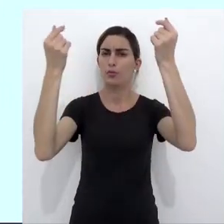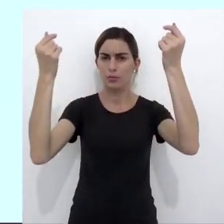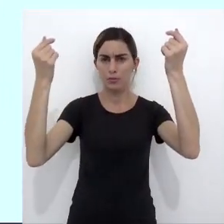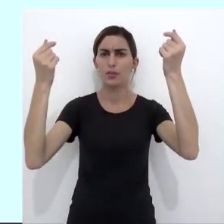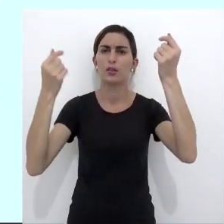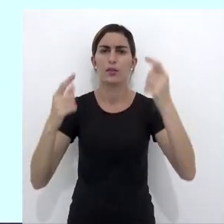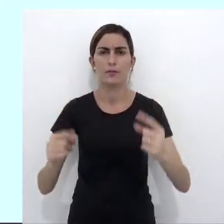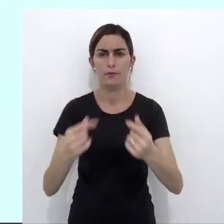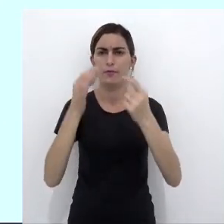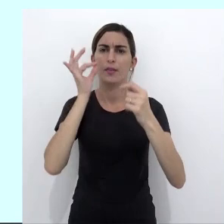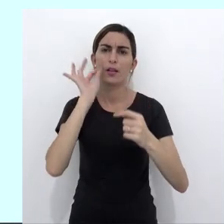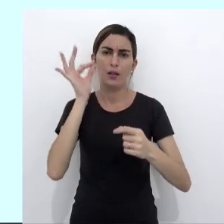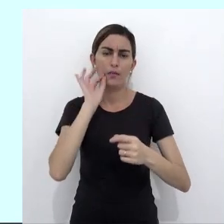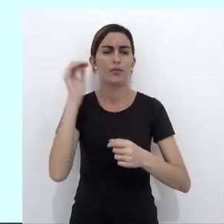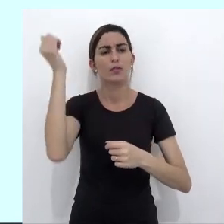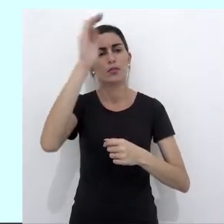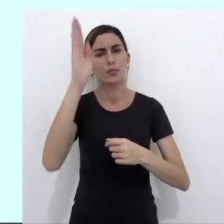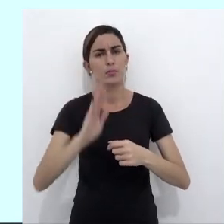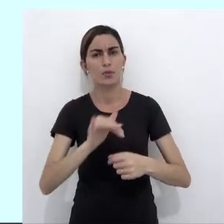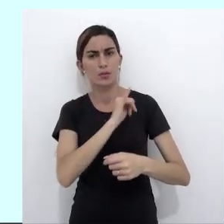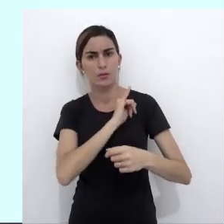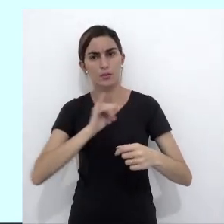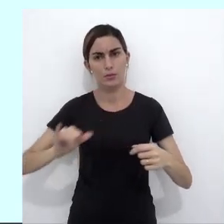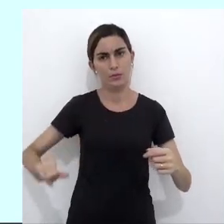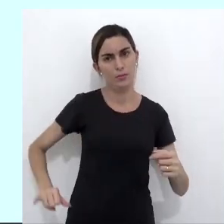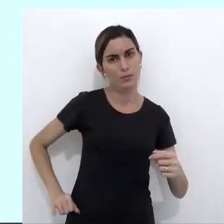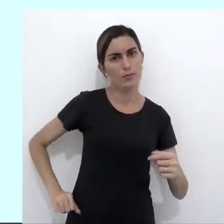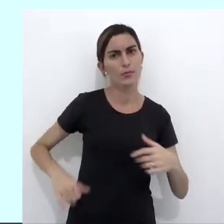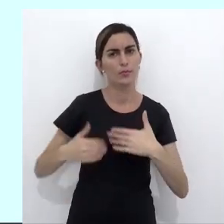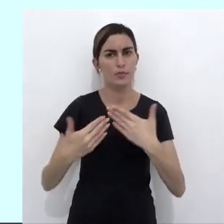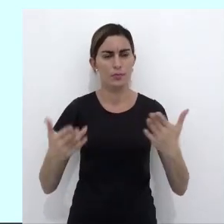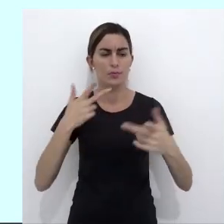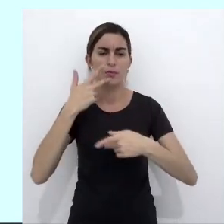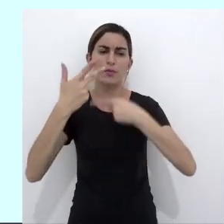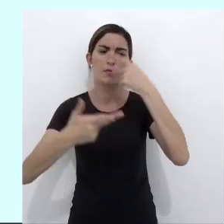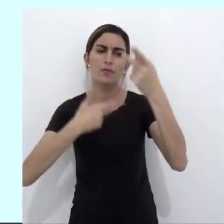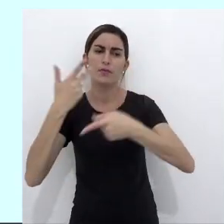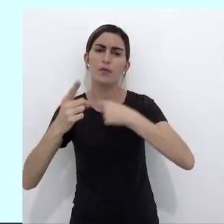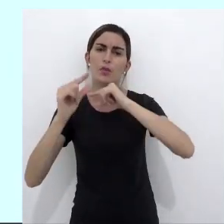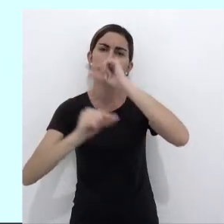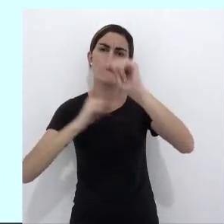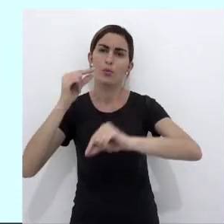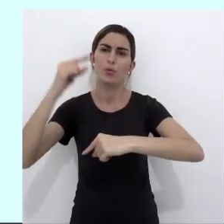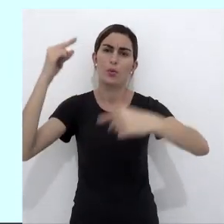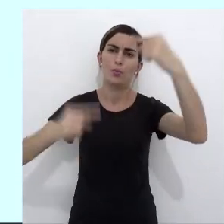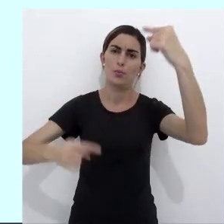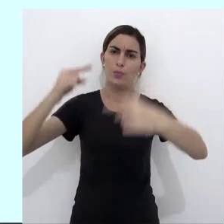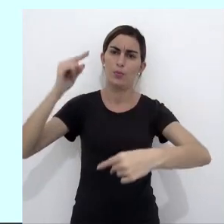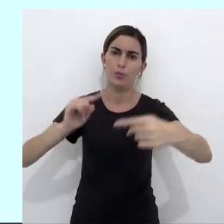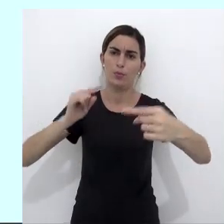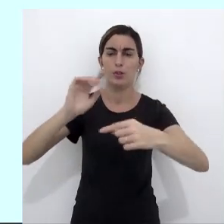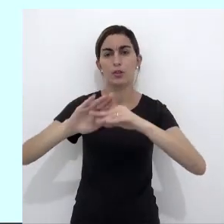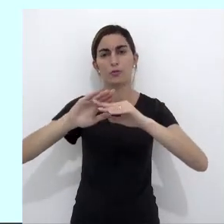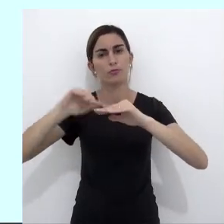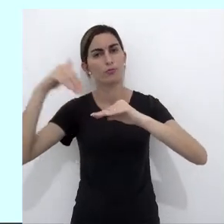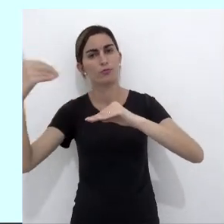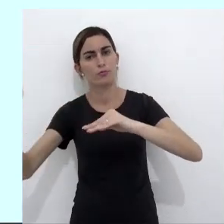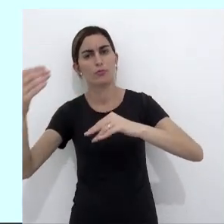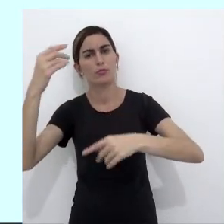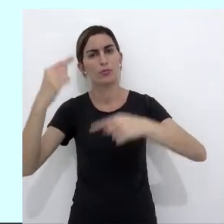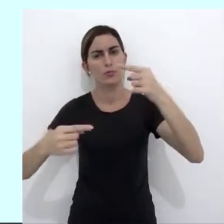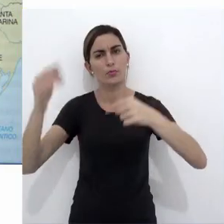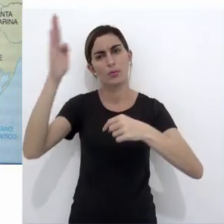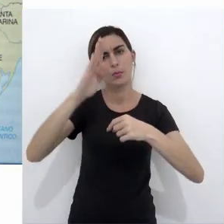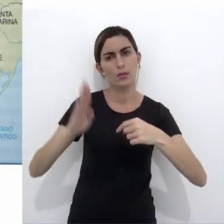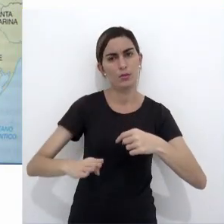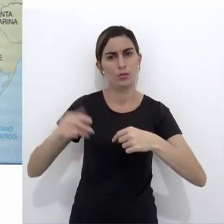economia cafeeira no Brasil imperial, vamos falar um pouco aí da política externa do Brasil durante o Segundo